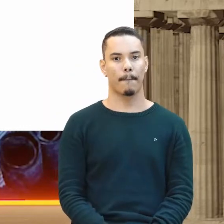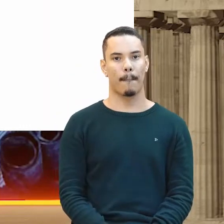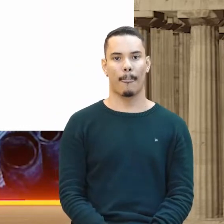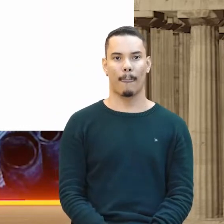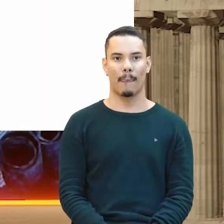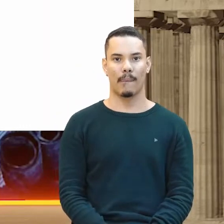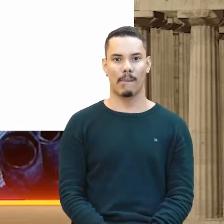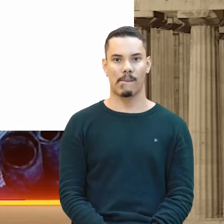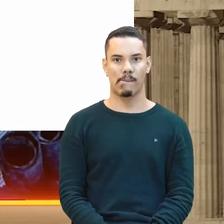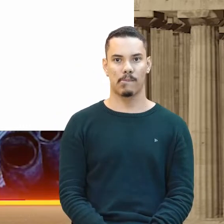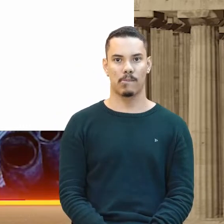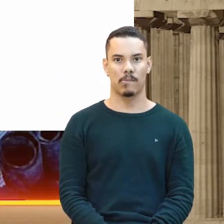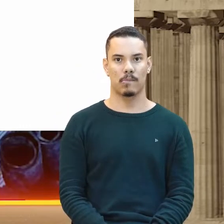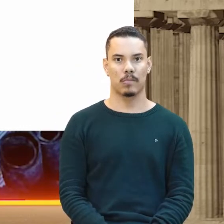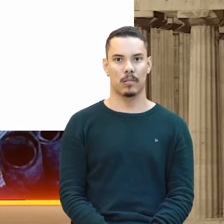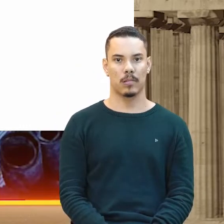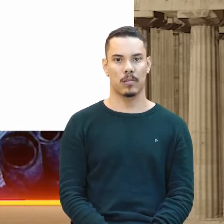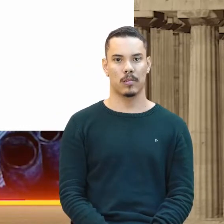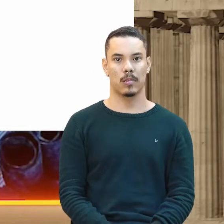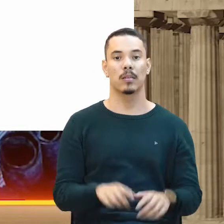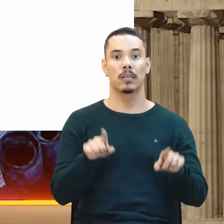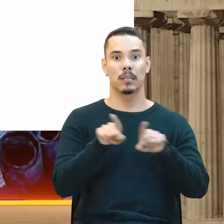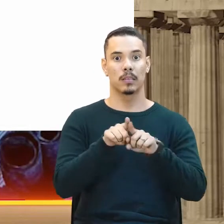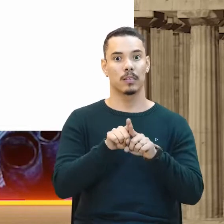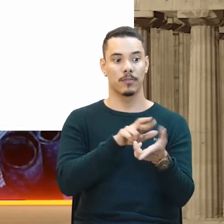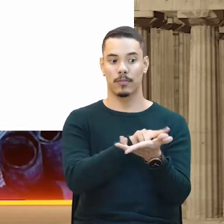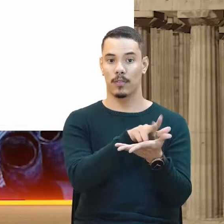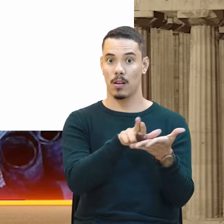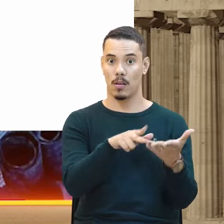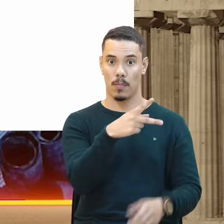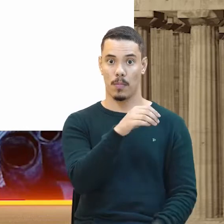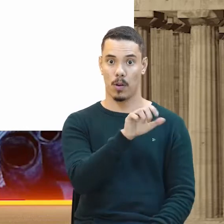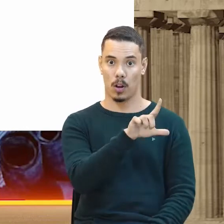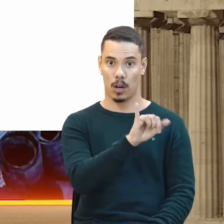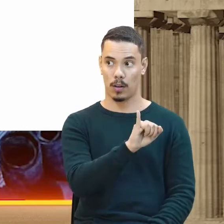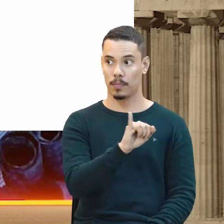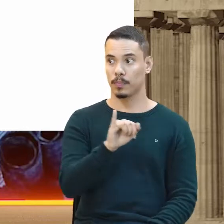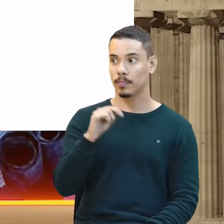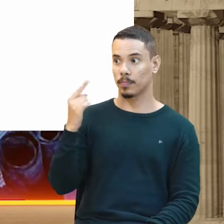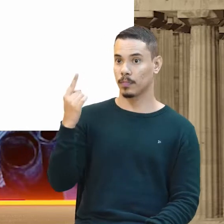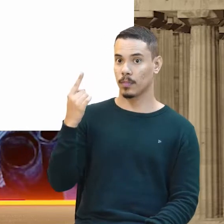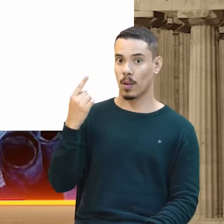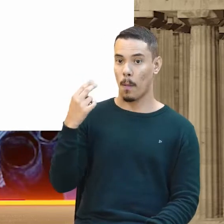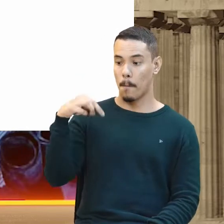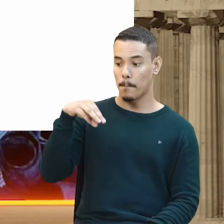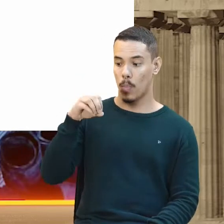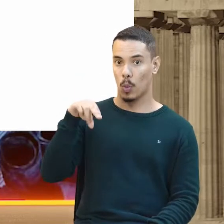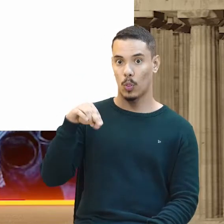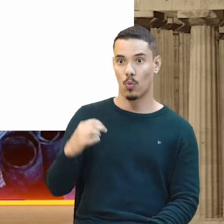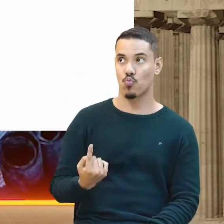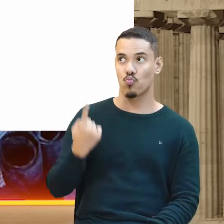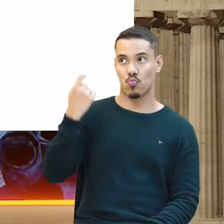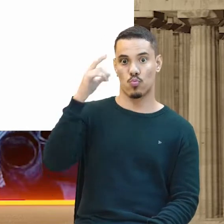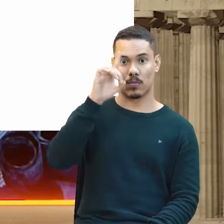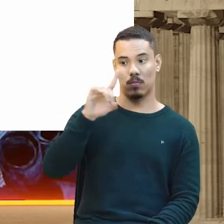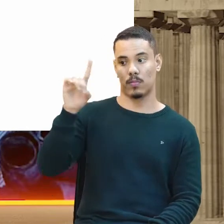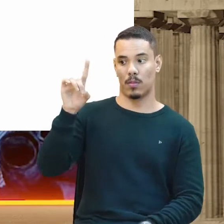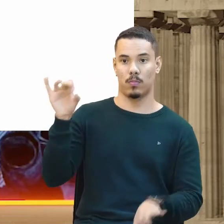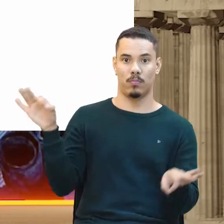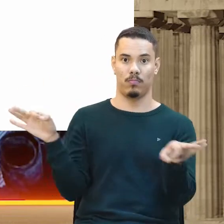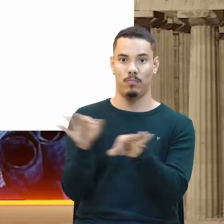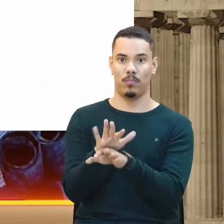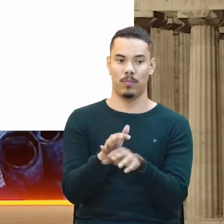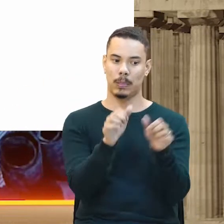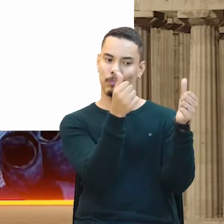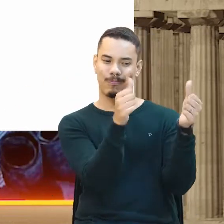único Deus e não vários. Politeísmo é a crença em vários deuses. Monoteísmo é a crença